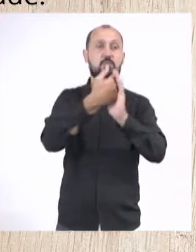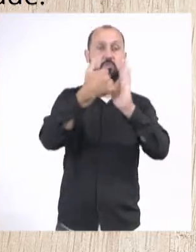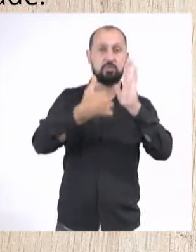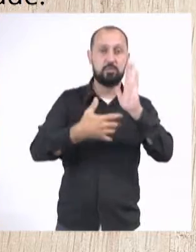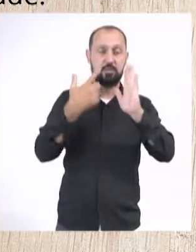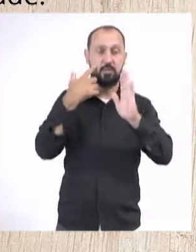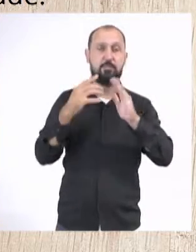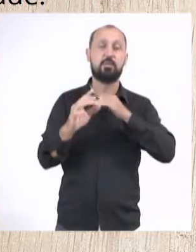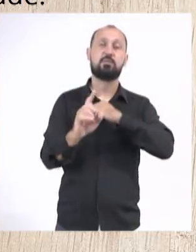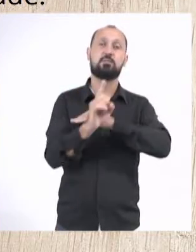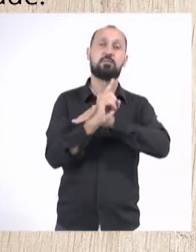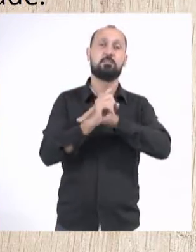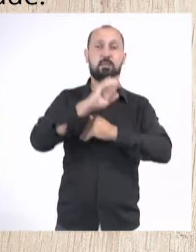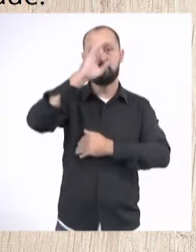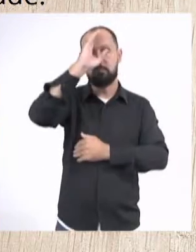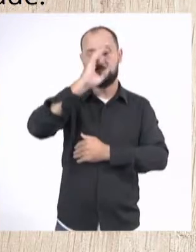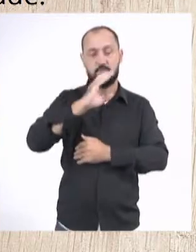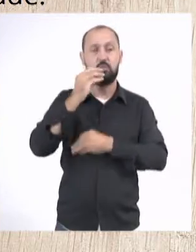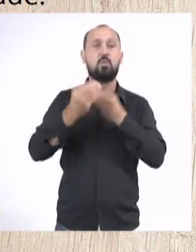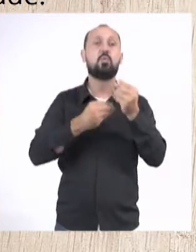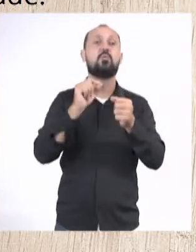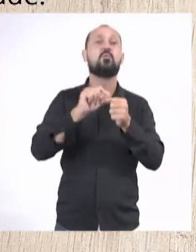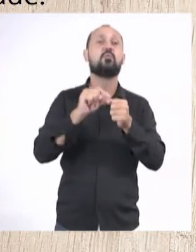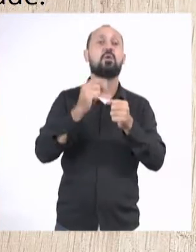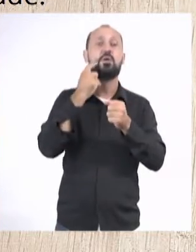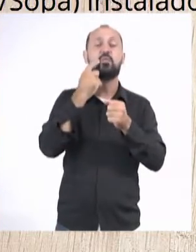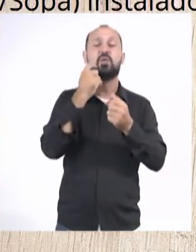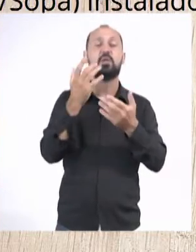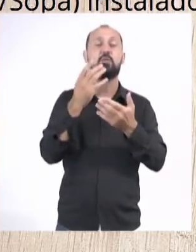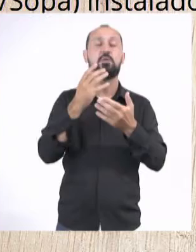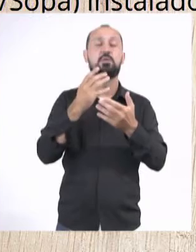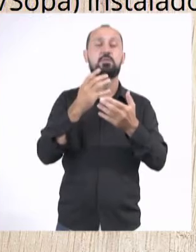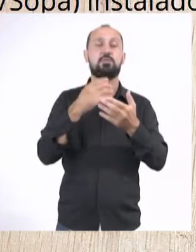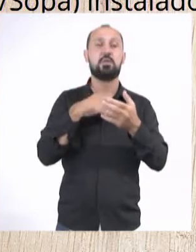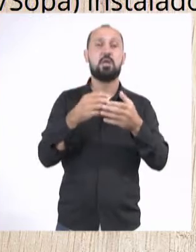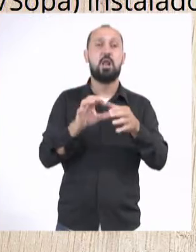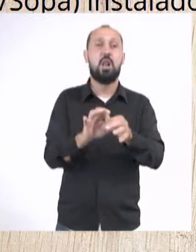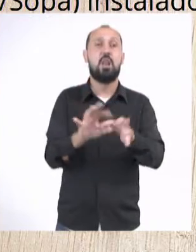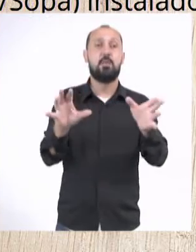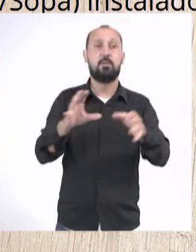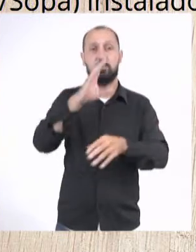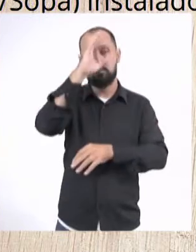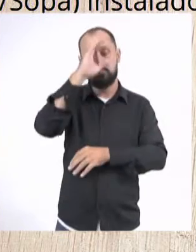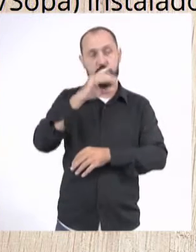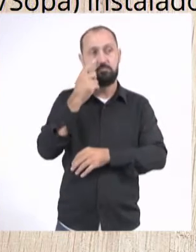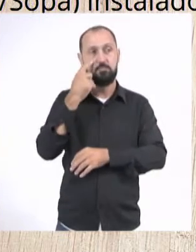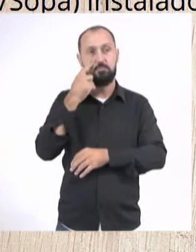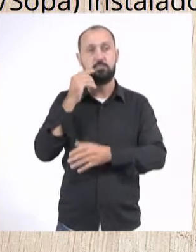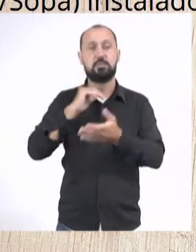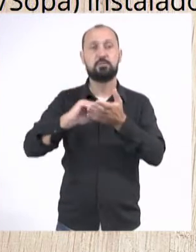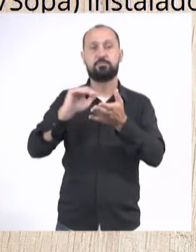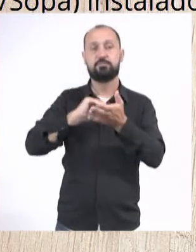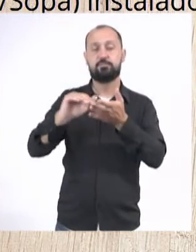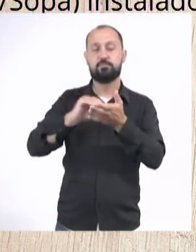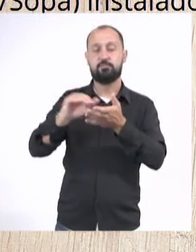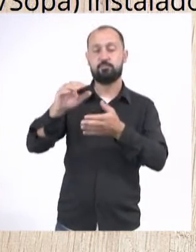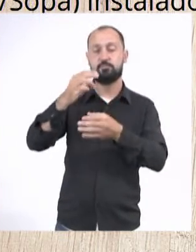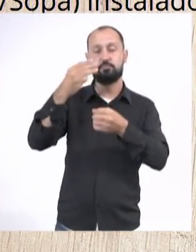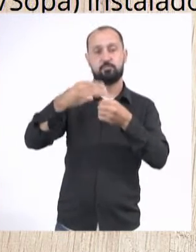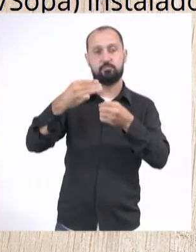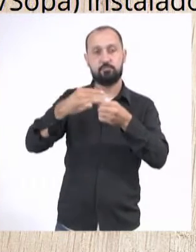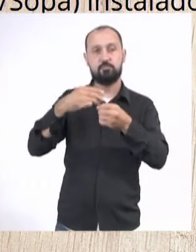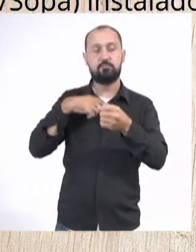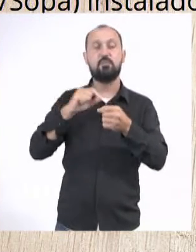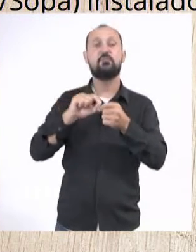para acesso à isenção. Como é que são feitas essas isenções? Nós recebemos dados das secretarias municipais,